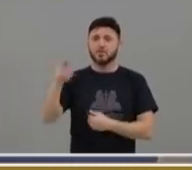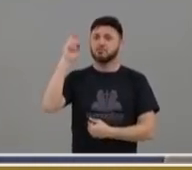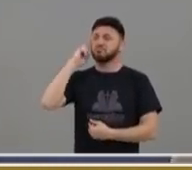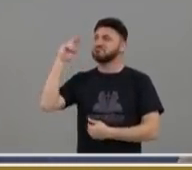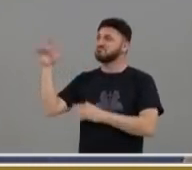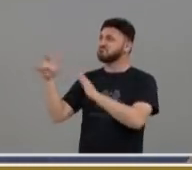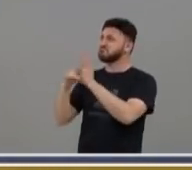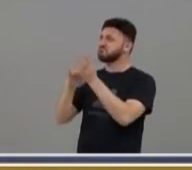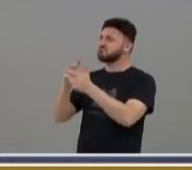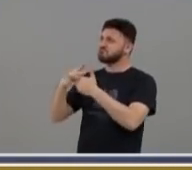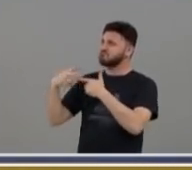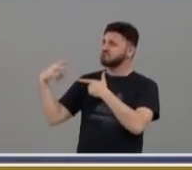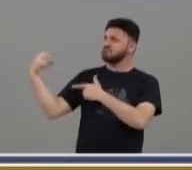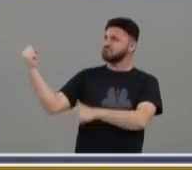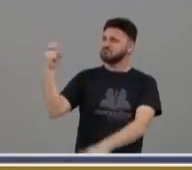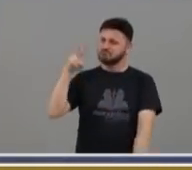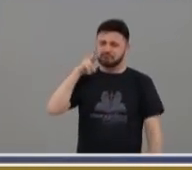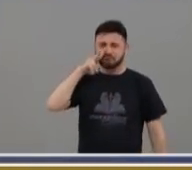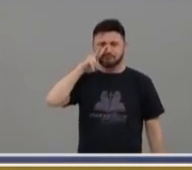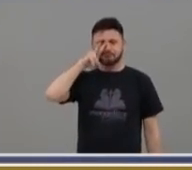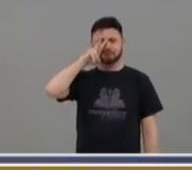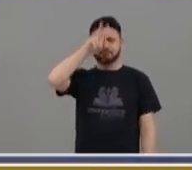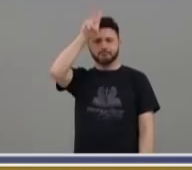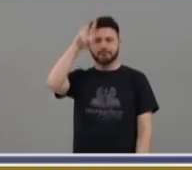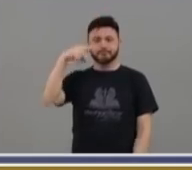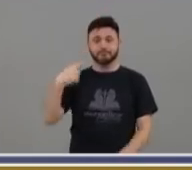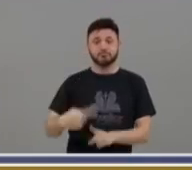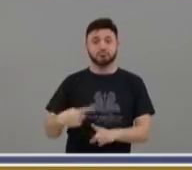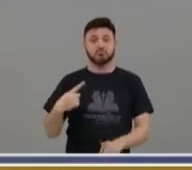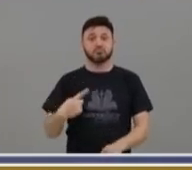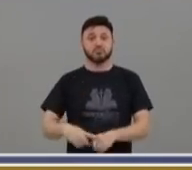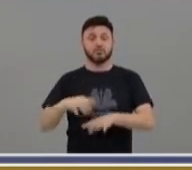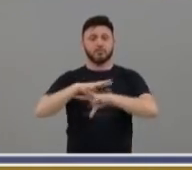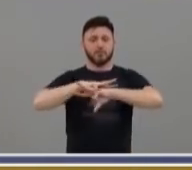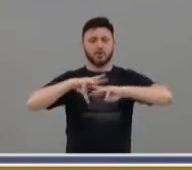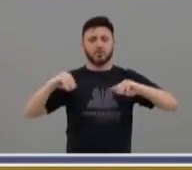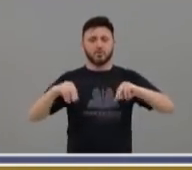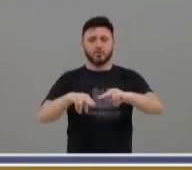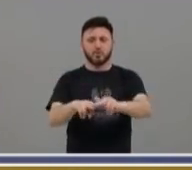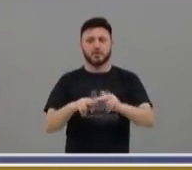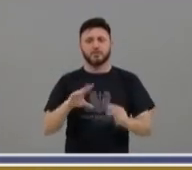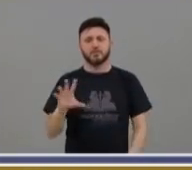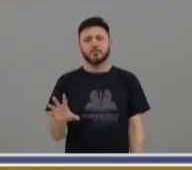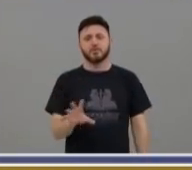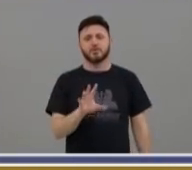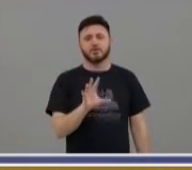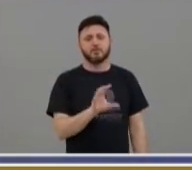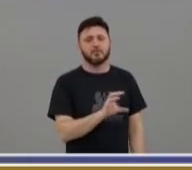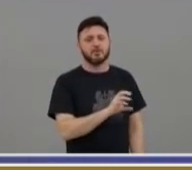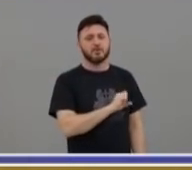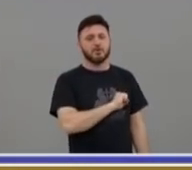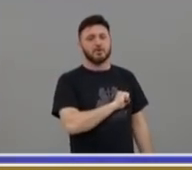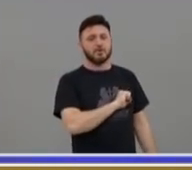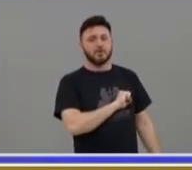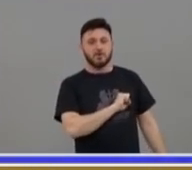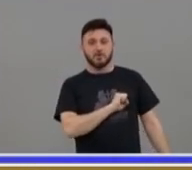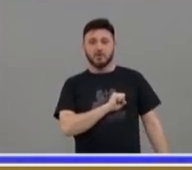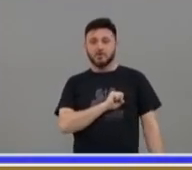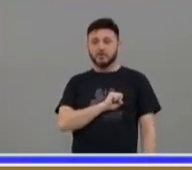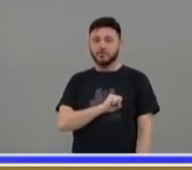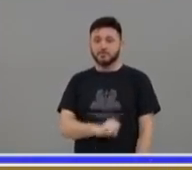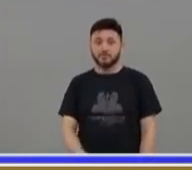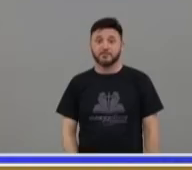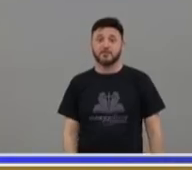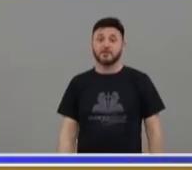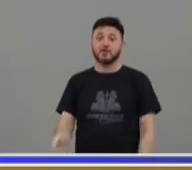pecador, vem mais forte é o meu Senhor, que me cura por amor.